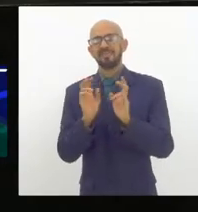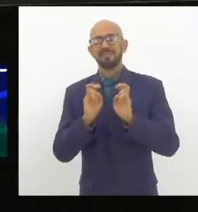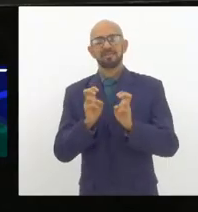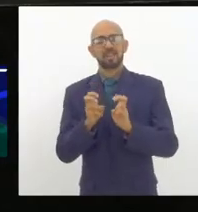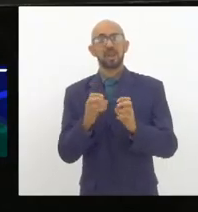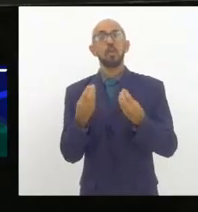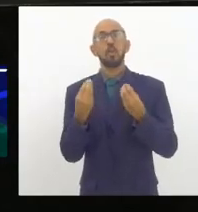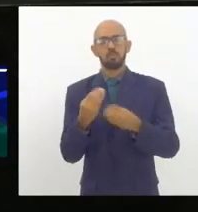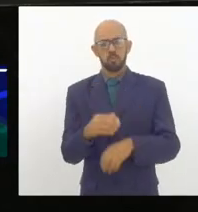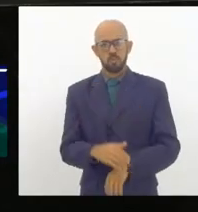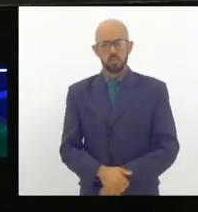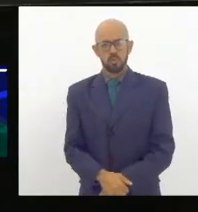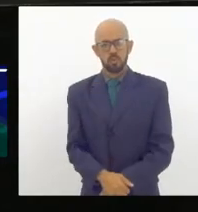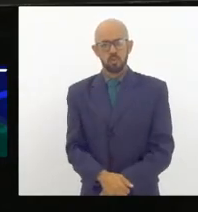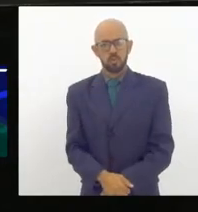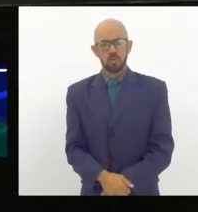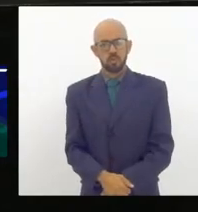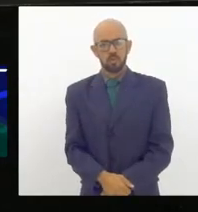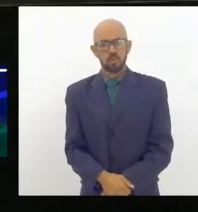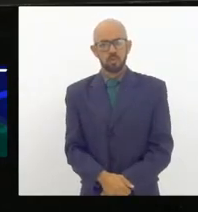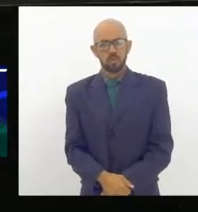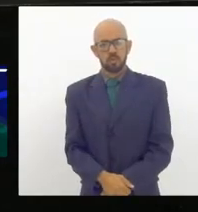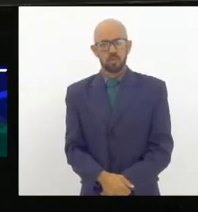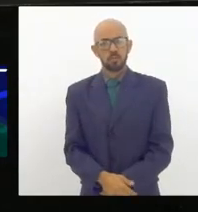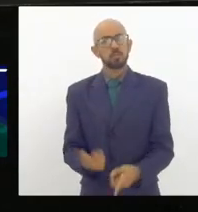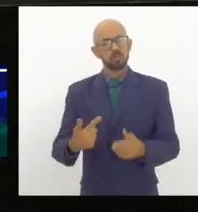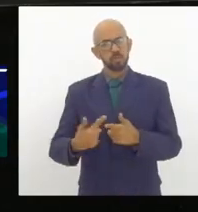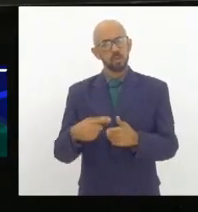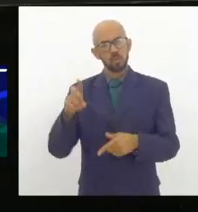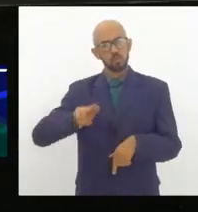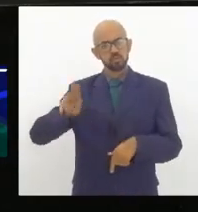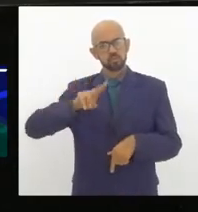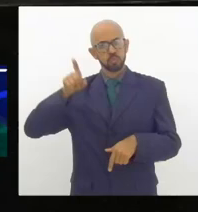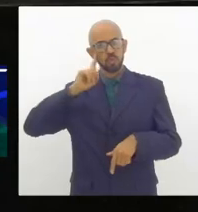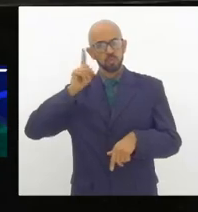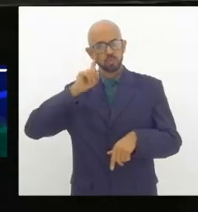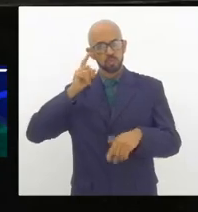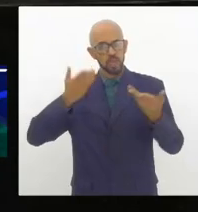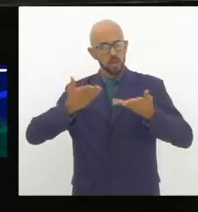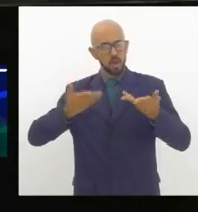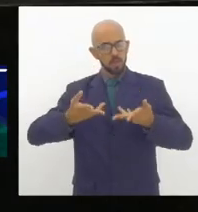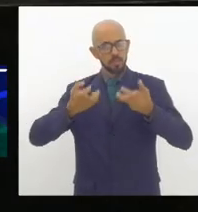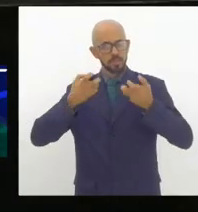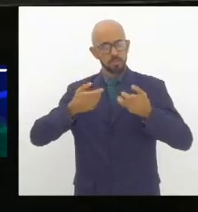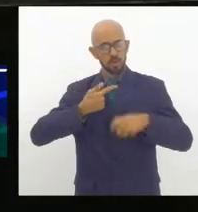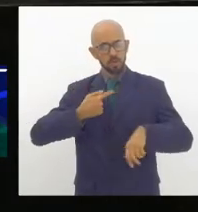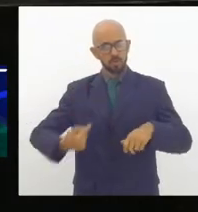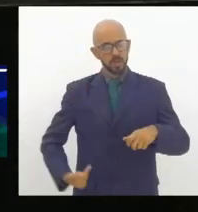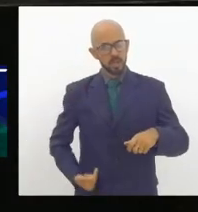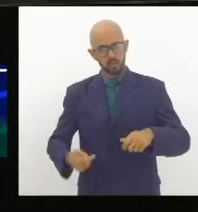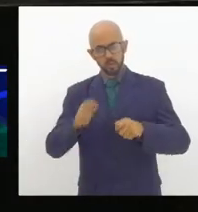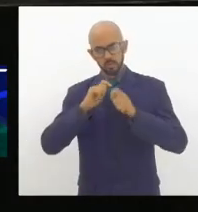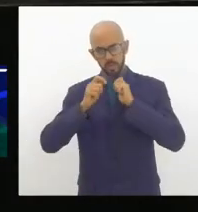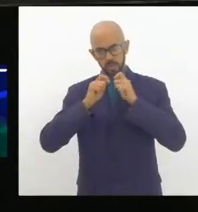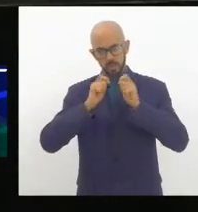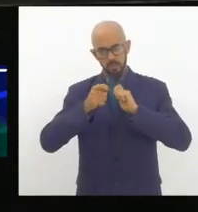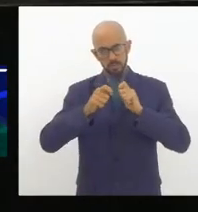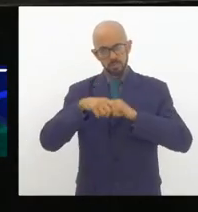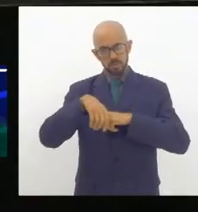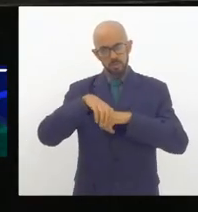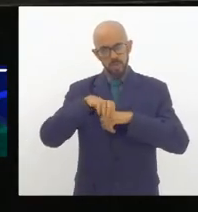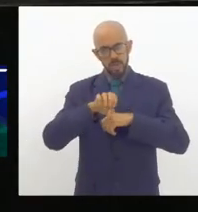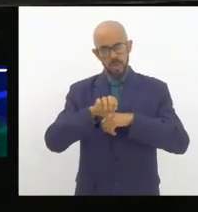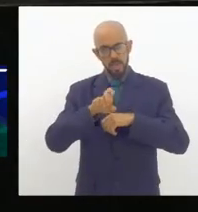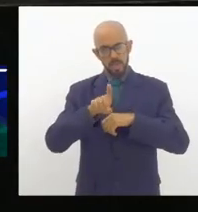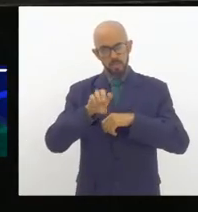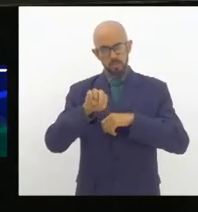todos os dias e aí eu tomei conhecimento que o governador deu uma entrevista ao jornalista Edmilson a